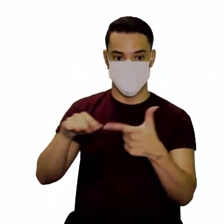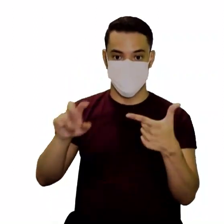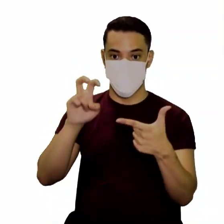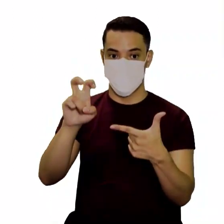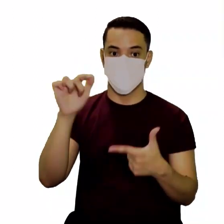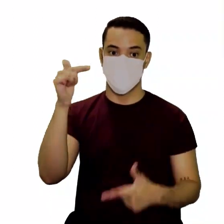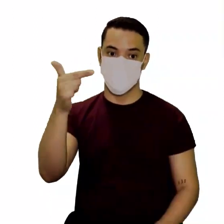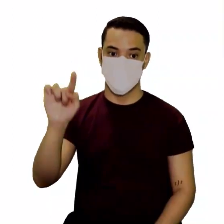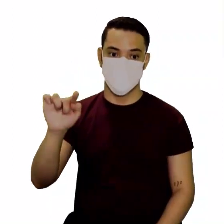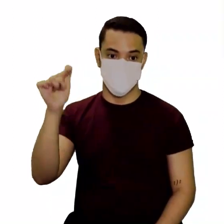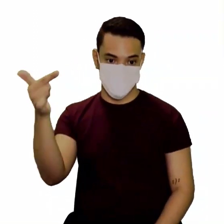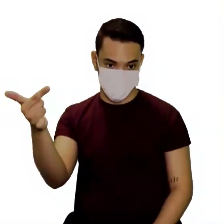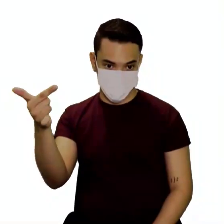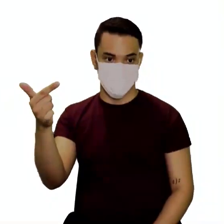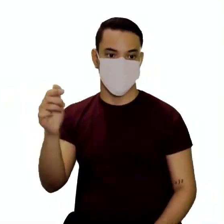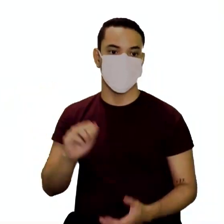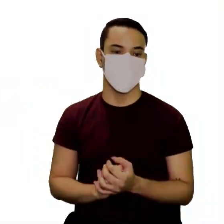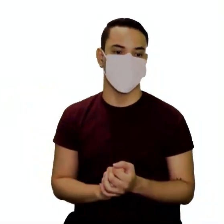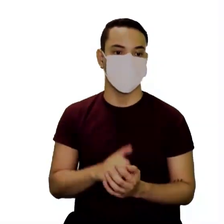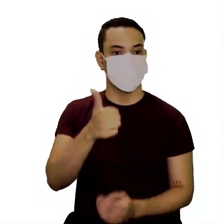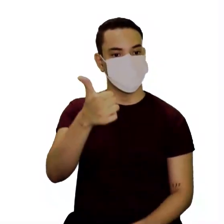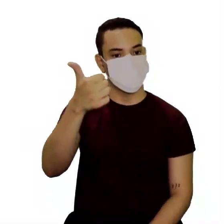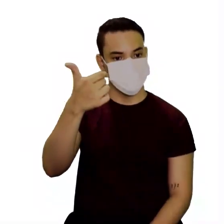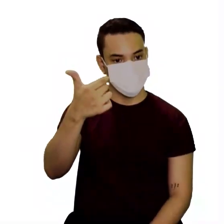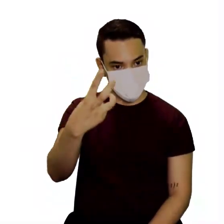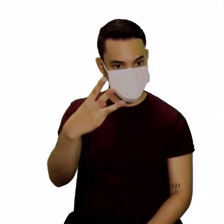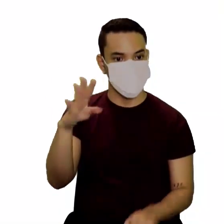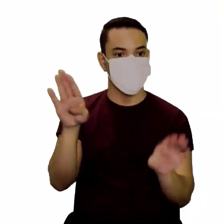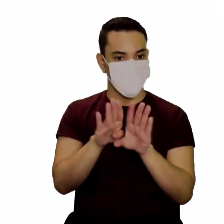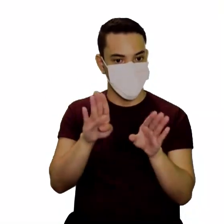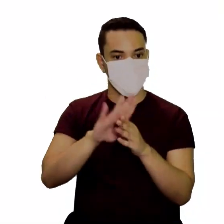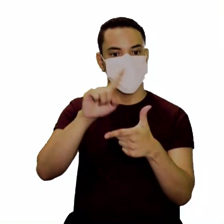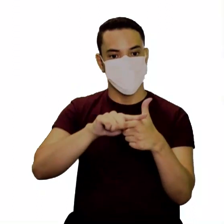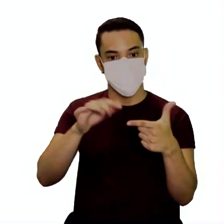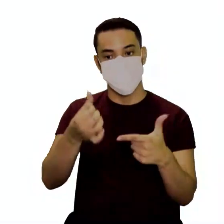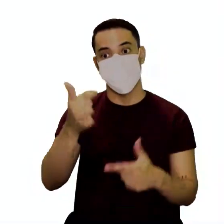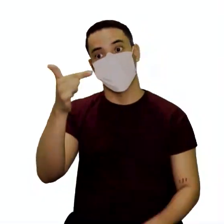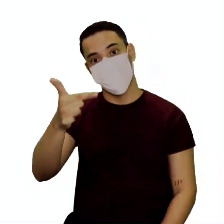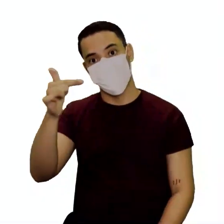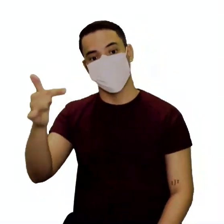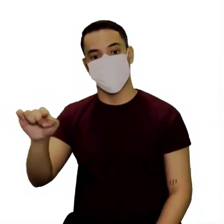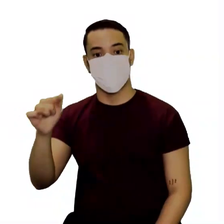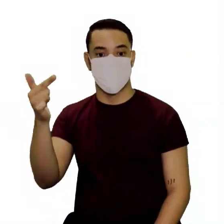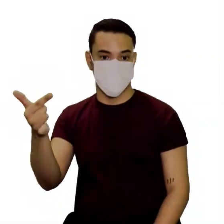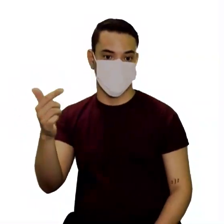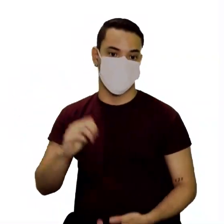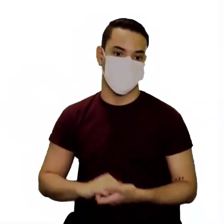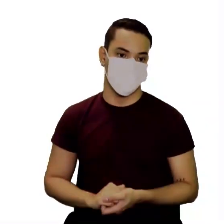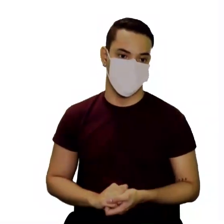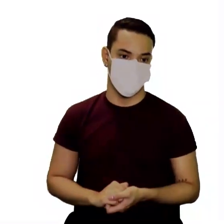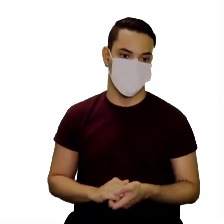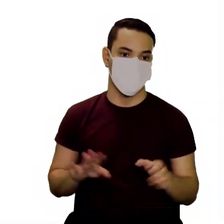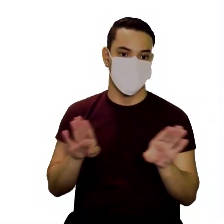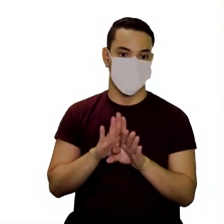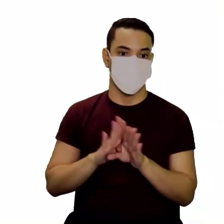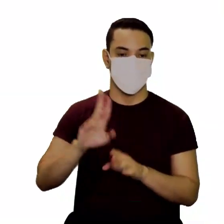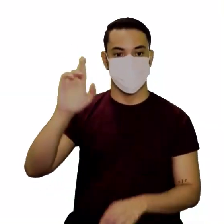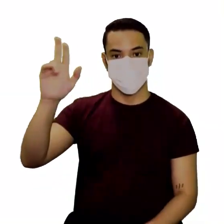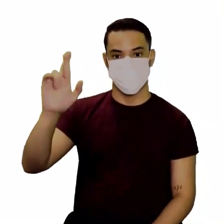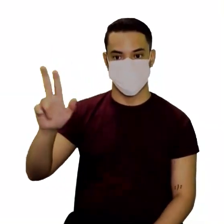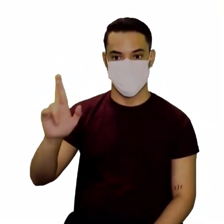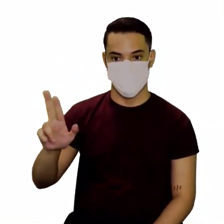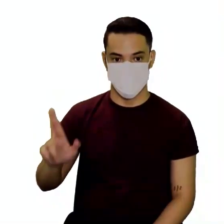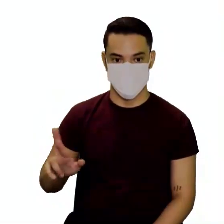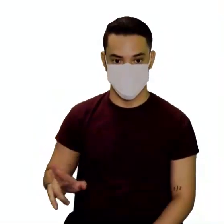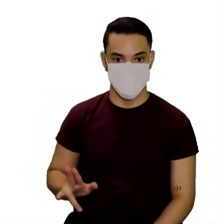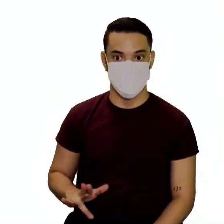2,5. 13,2 para 6, 2,5. 15,4 para 7, 2,5. E os outros também,